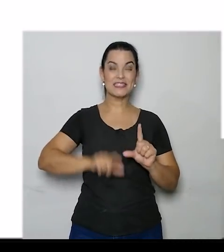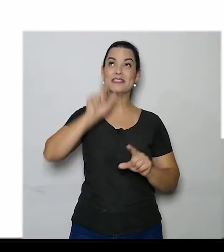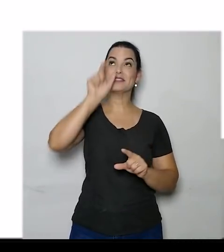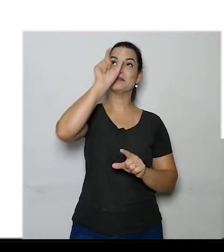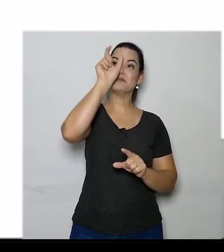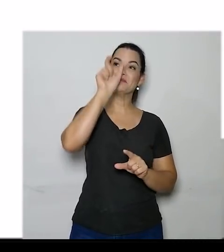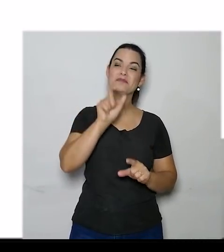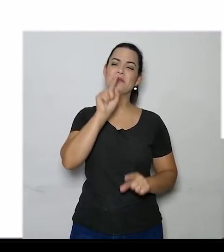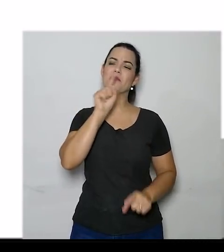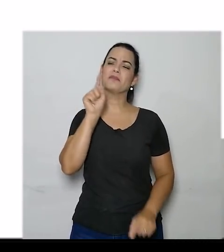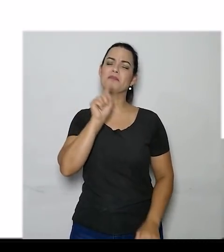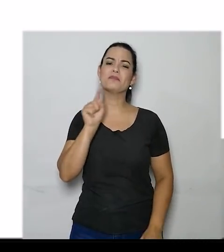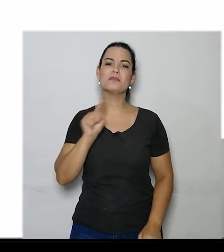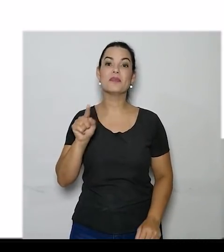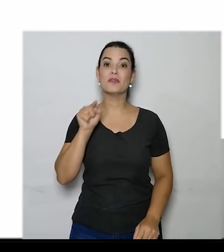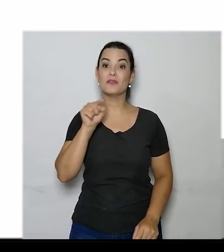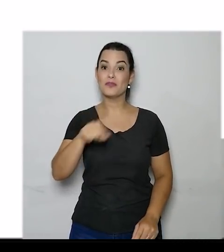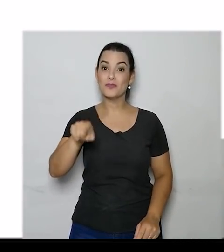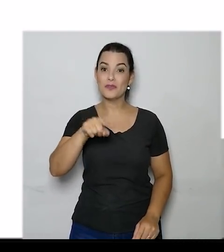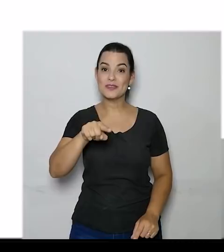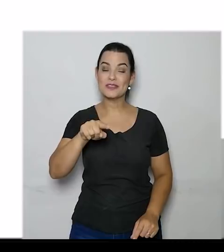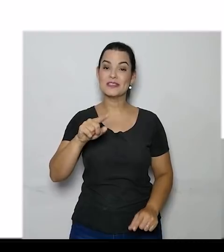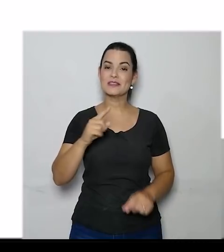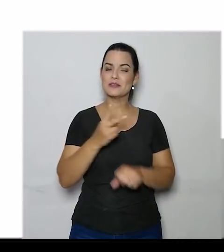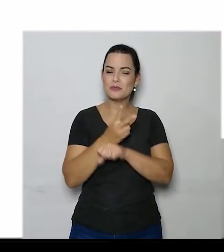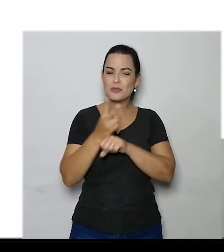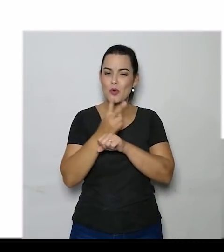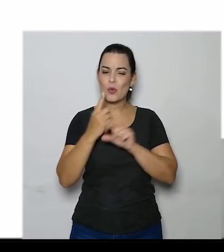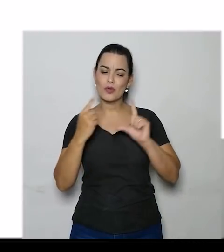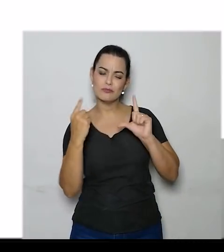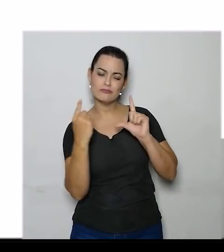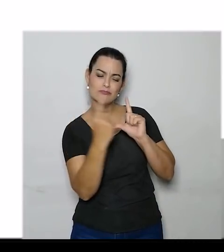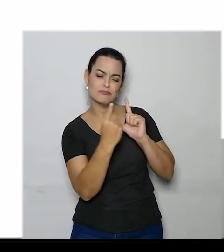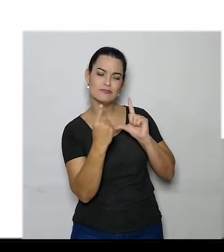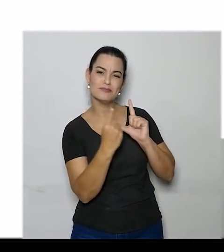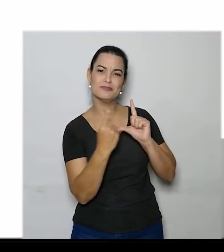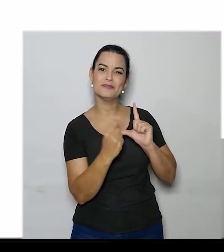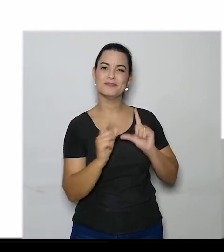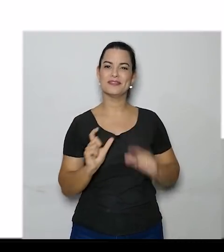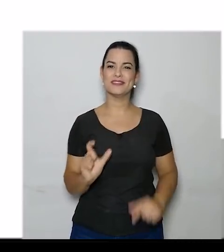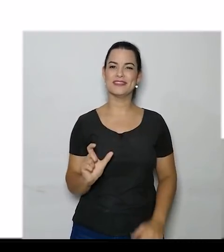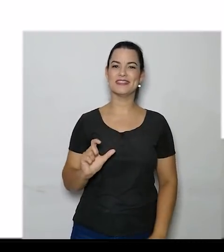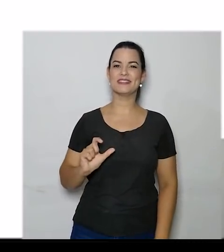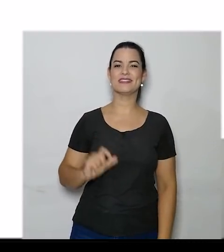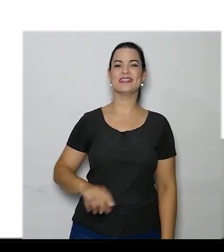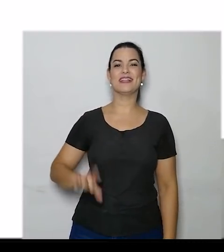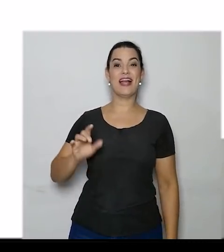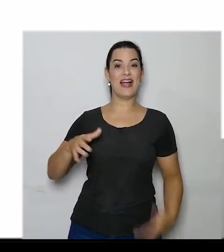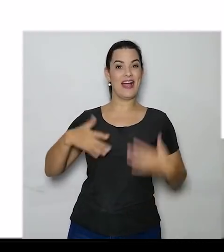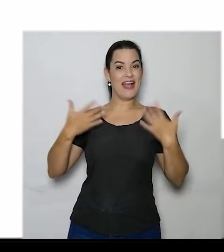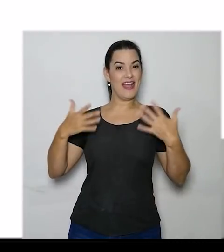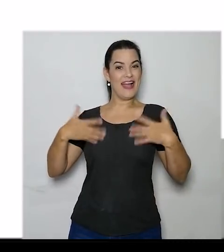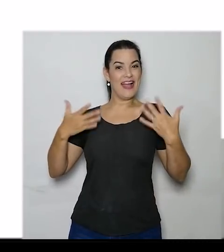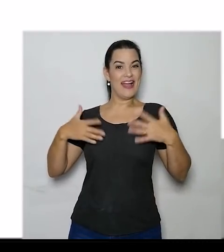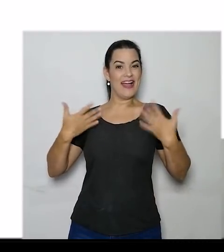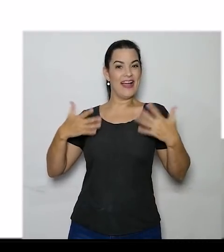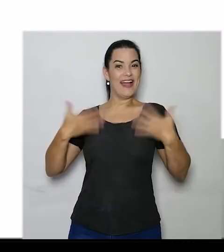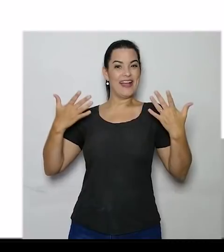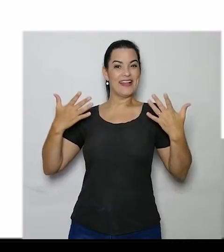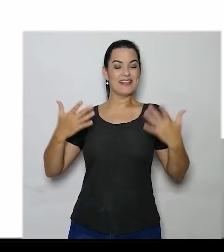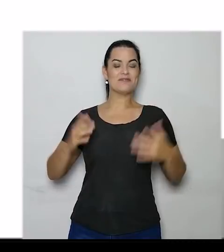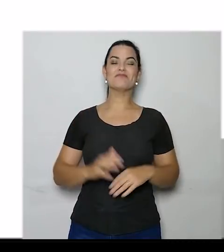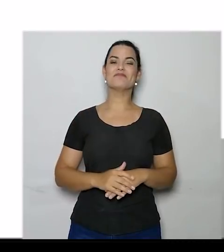vão procurar a palavra alegria. Alegria começa com que